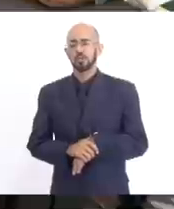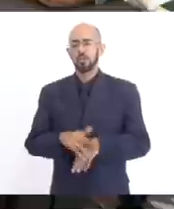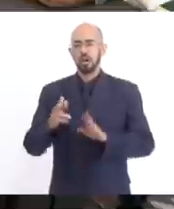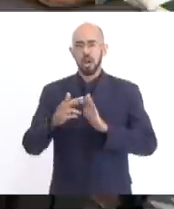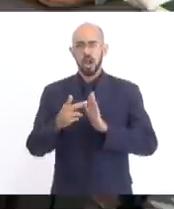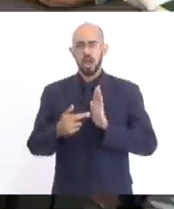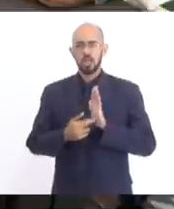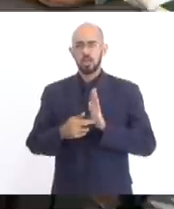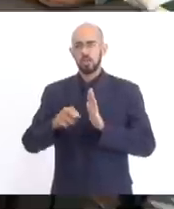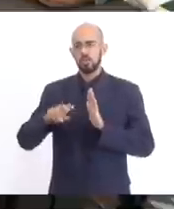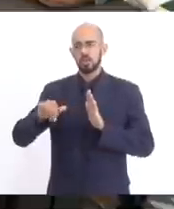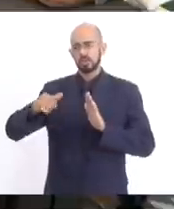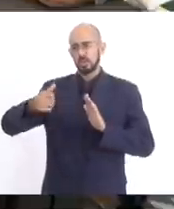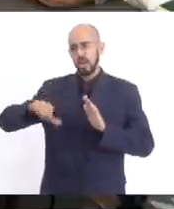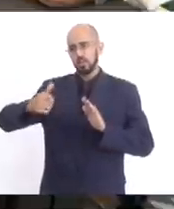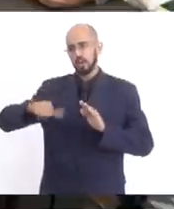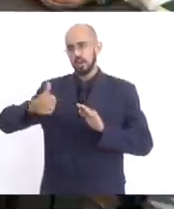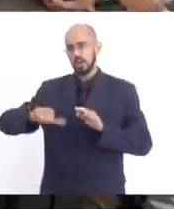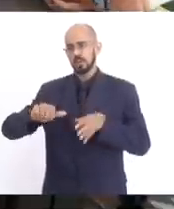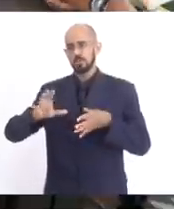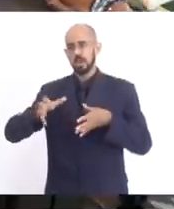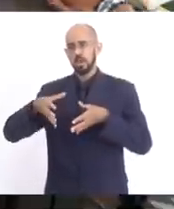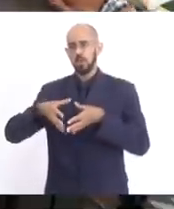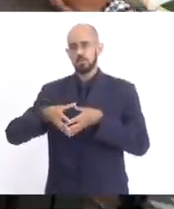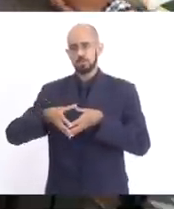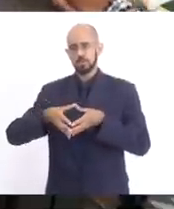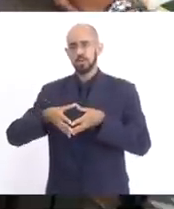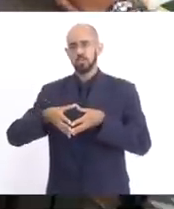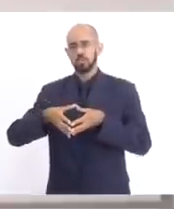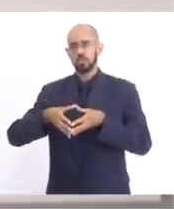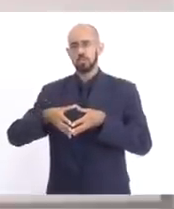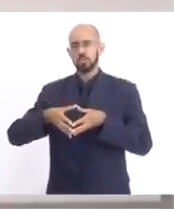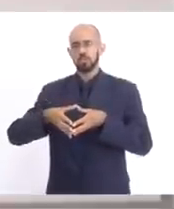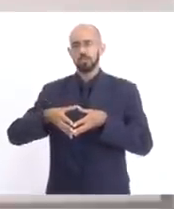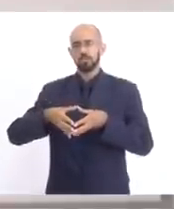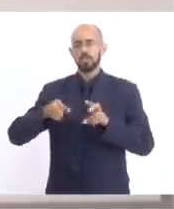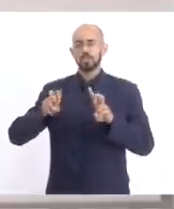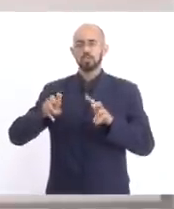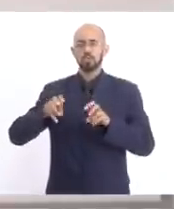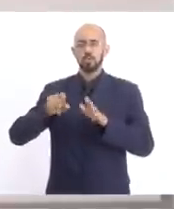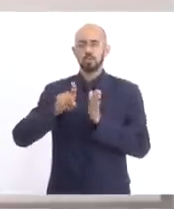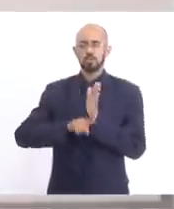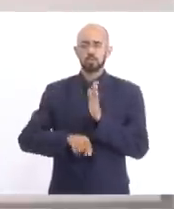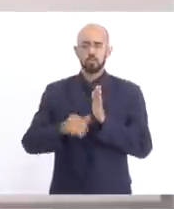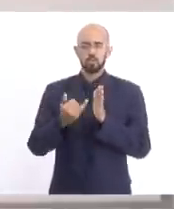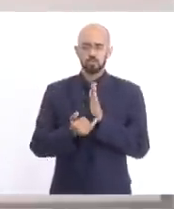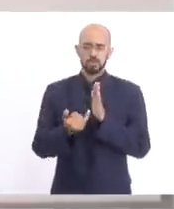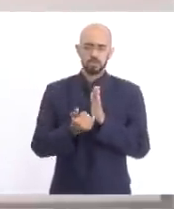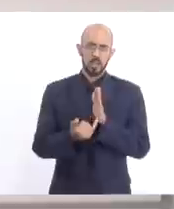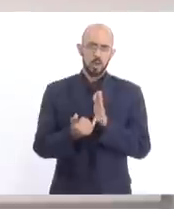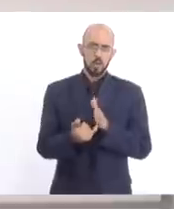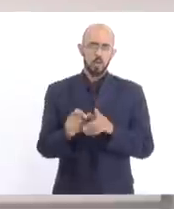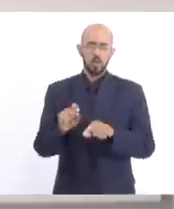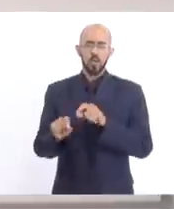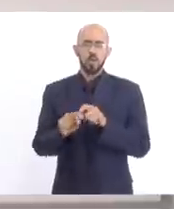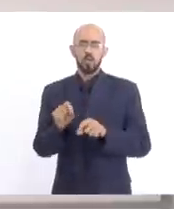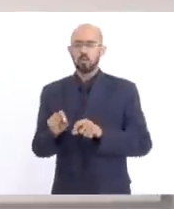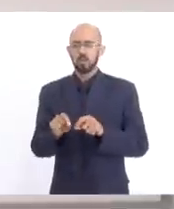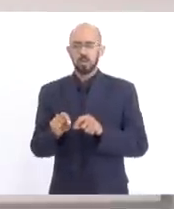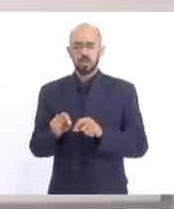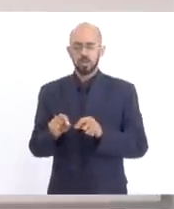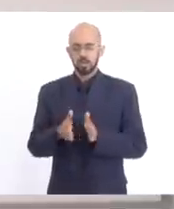comissões permanentes pertinentes. Claro. Em relação ao benefício, primeiro, que está estendendo o